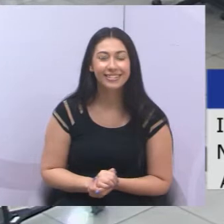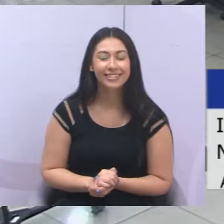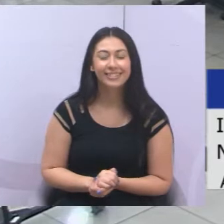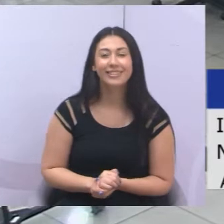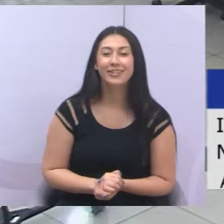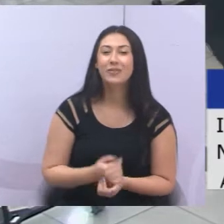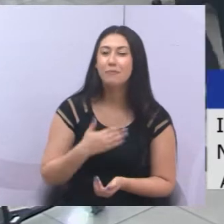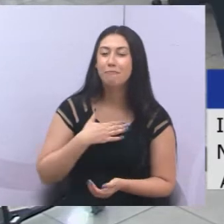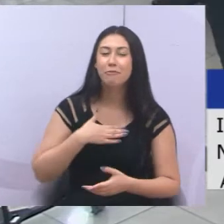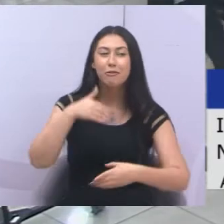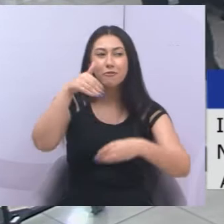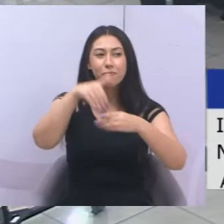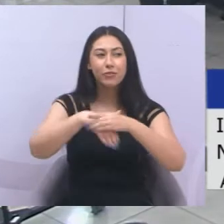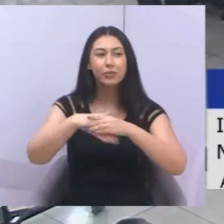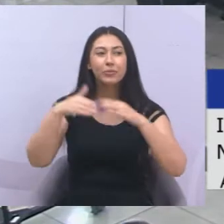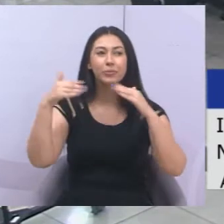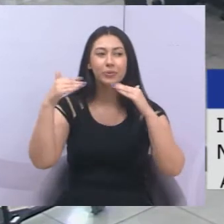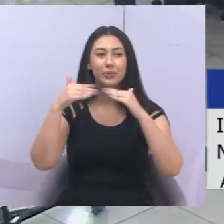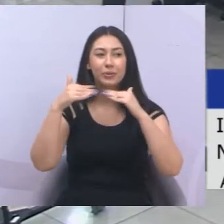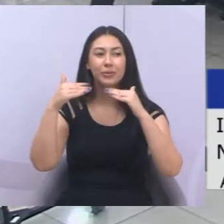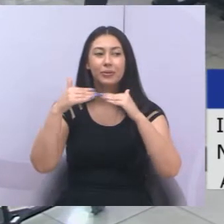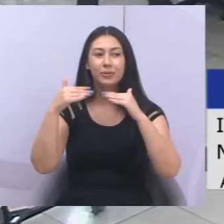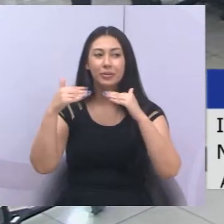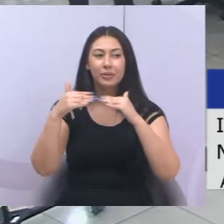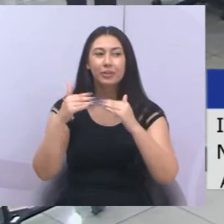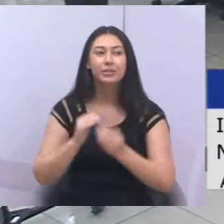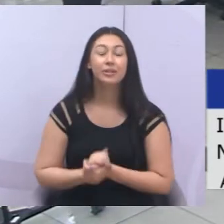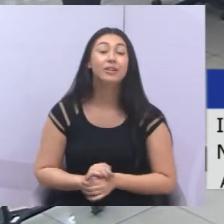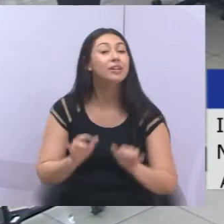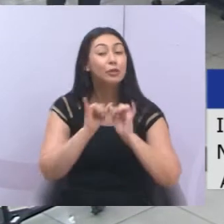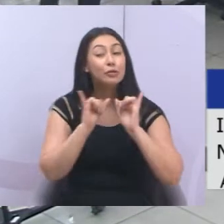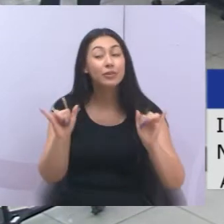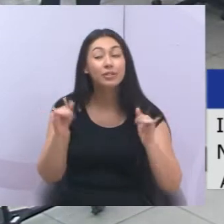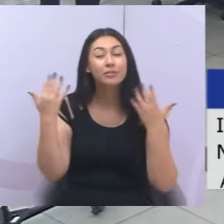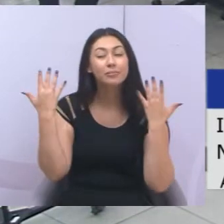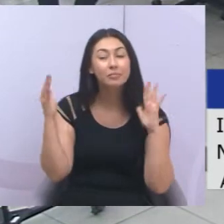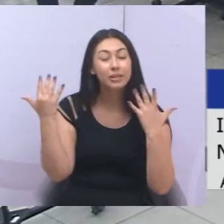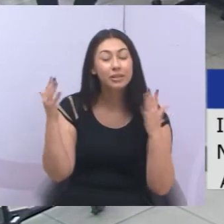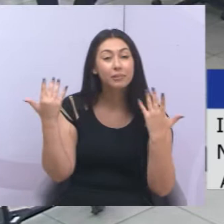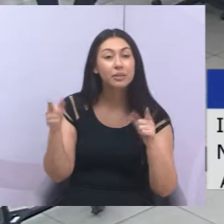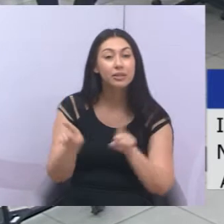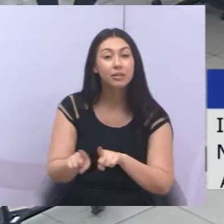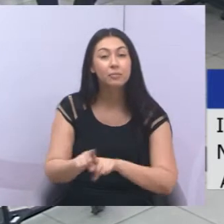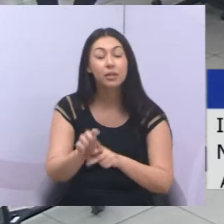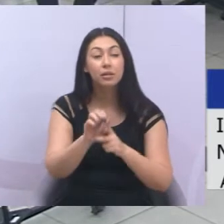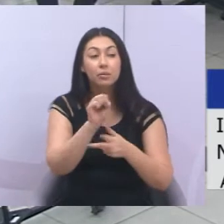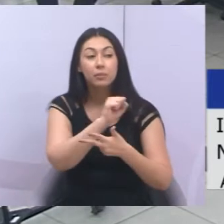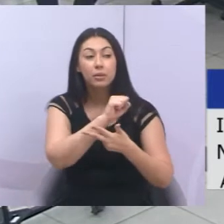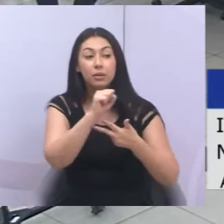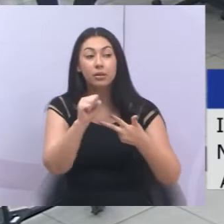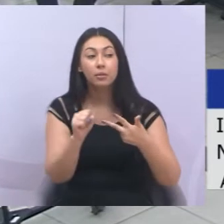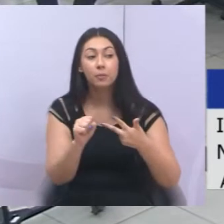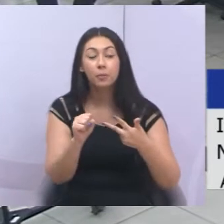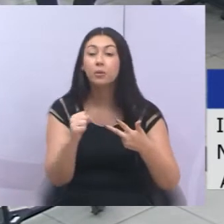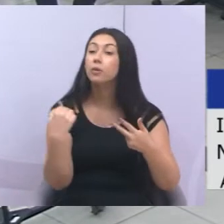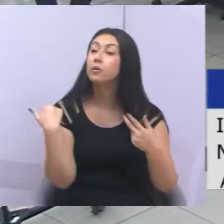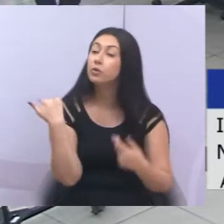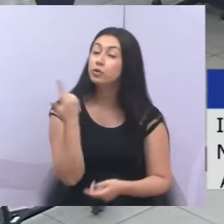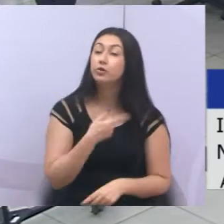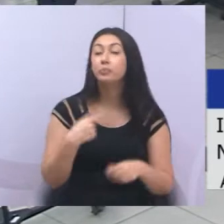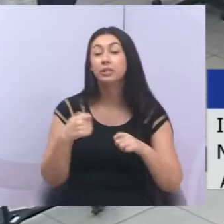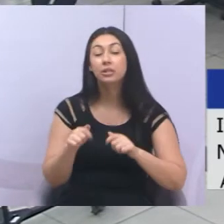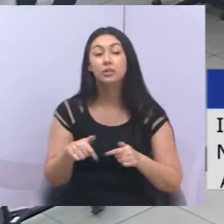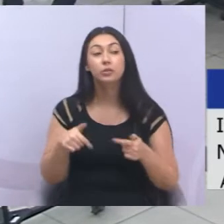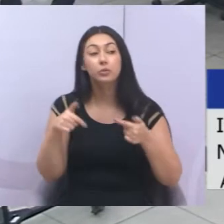meu voto favorável e dizer parabéns, pastor Timóteo, e o poder público. Vamos lutar para